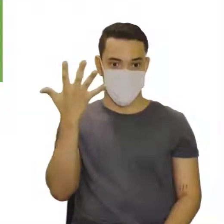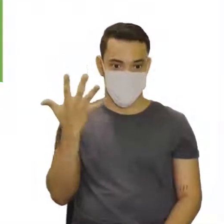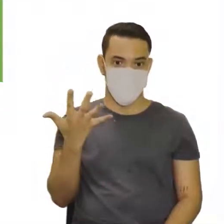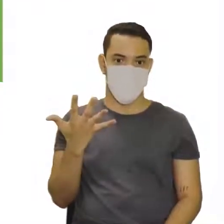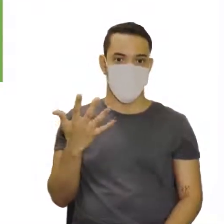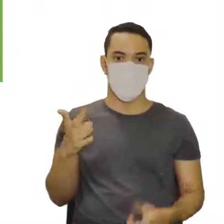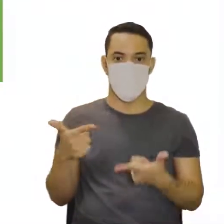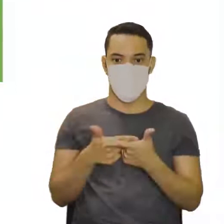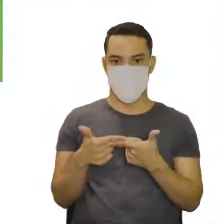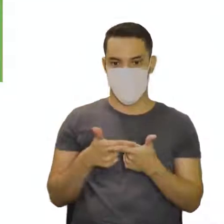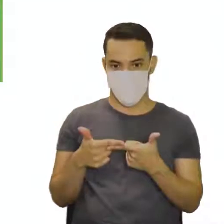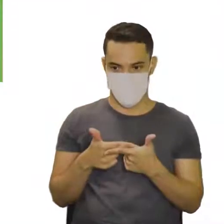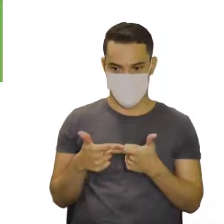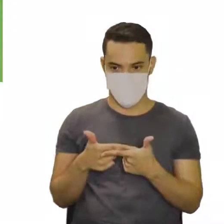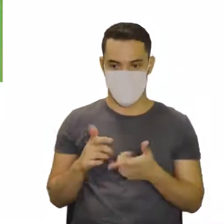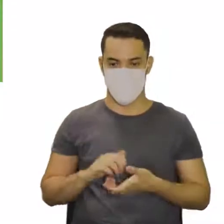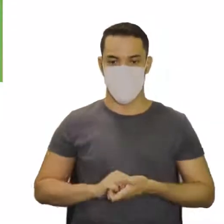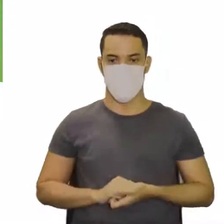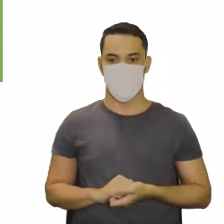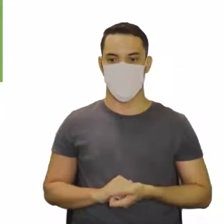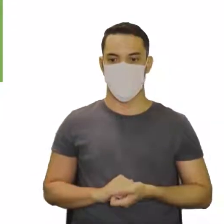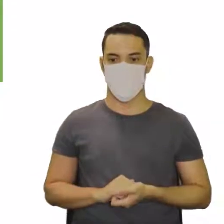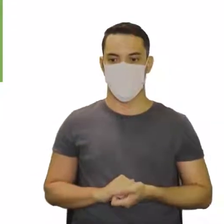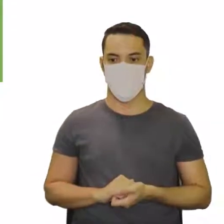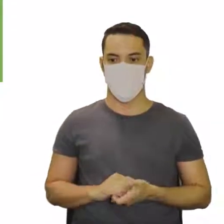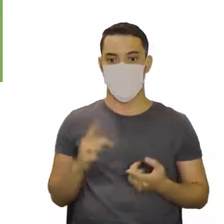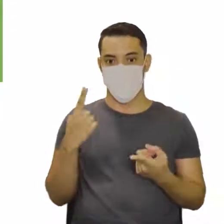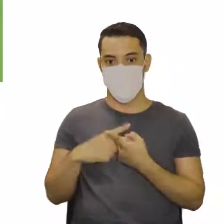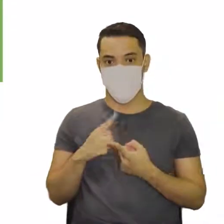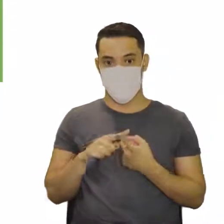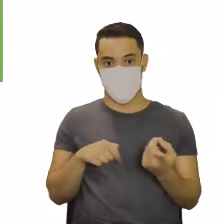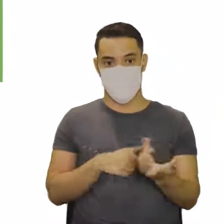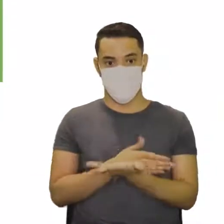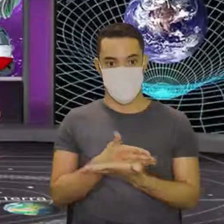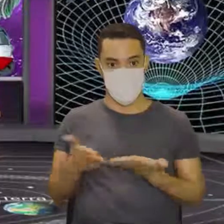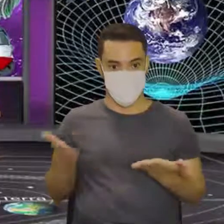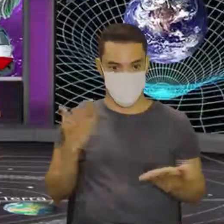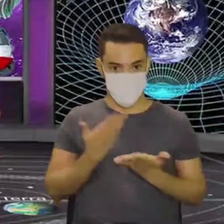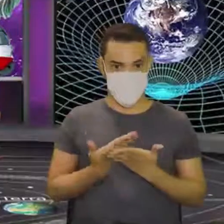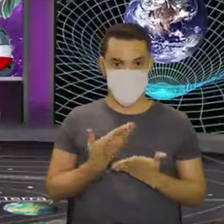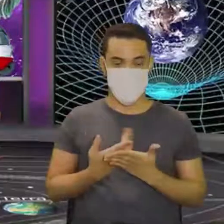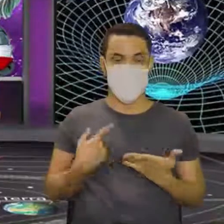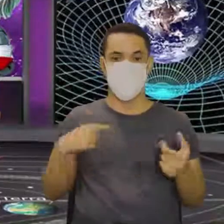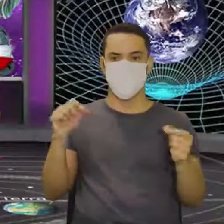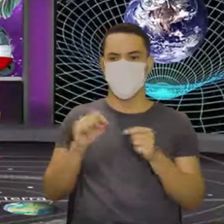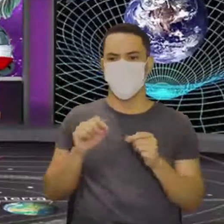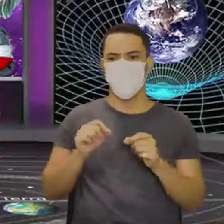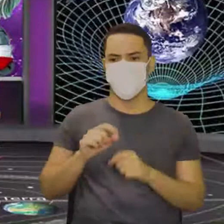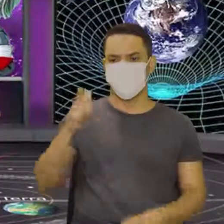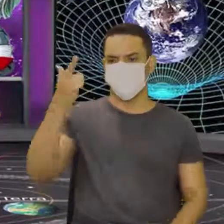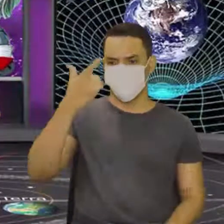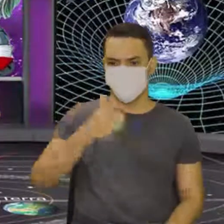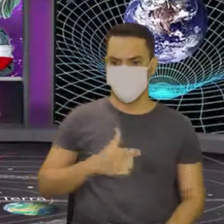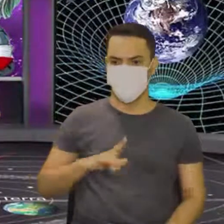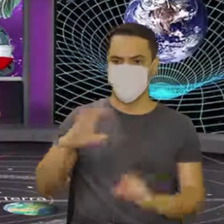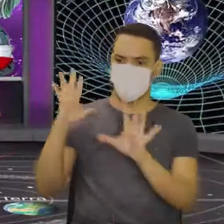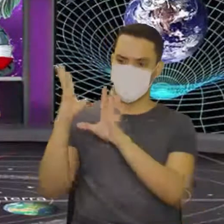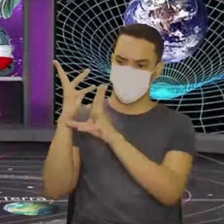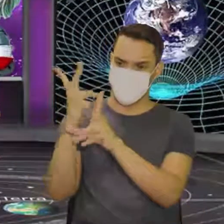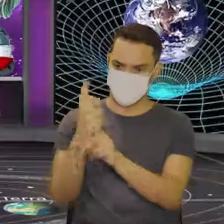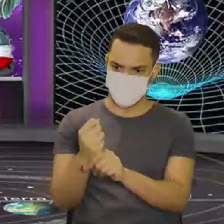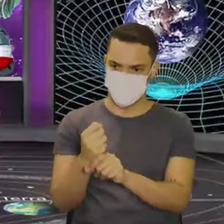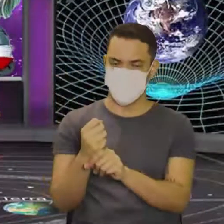situações problema, tá, pessoal? Porque aqui que no início da aula eu fiz novamente essa revisão de